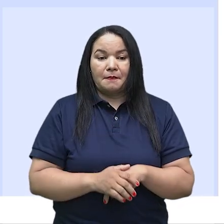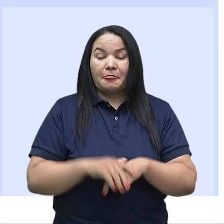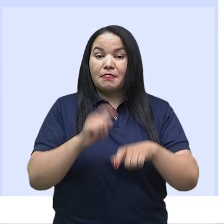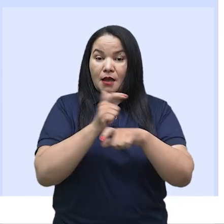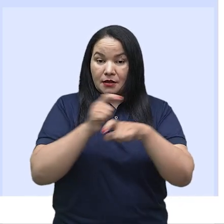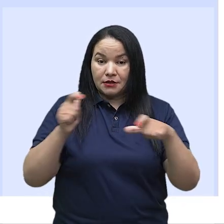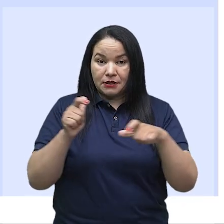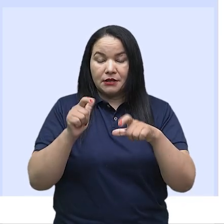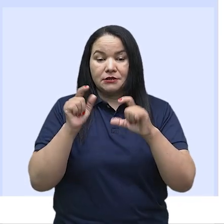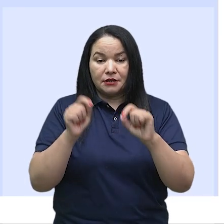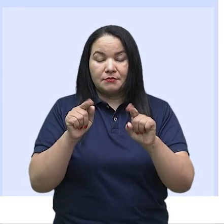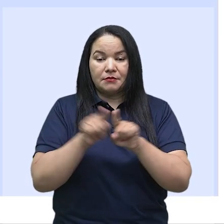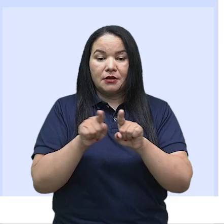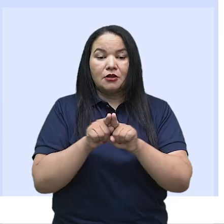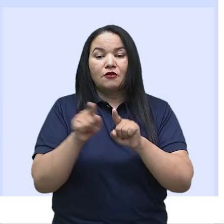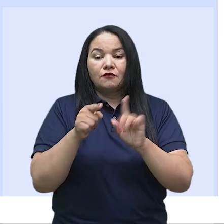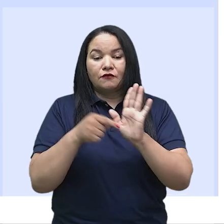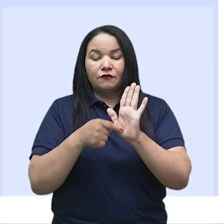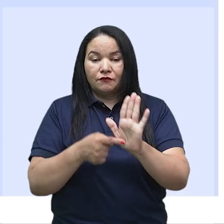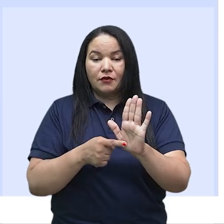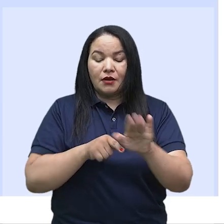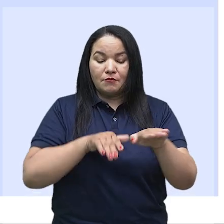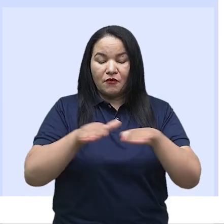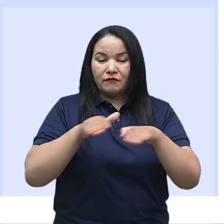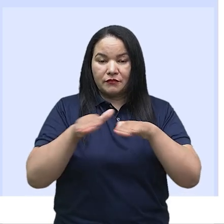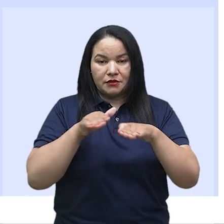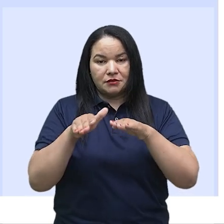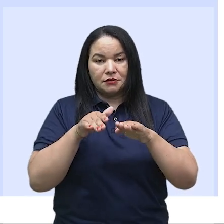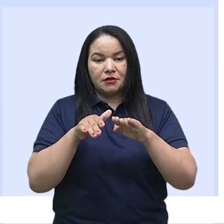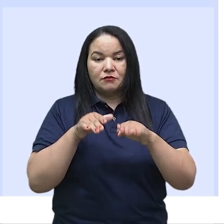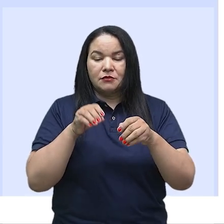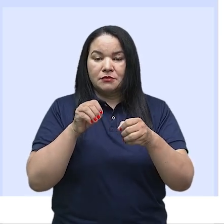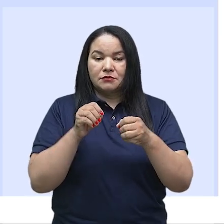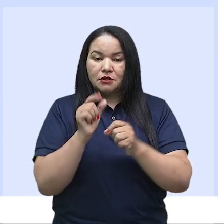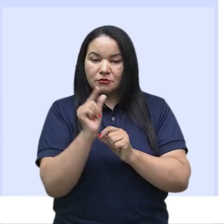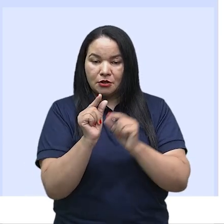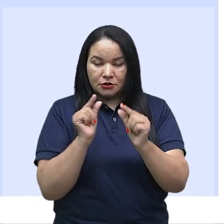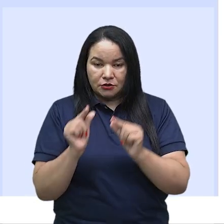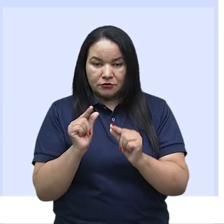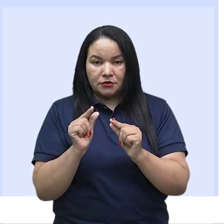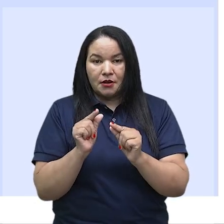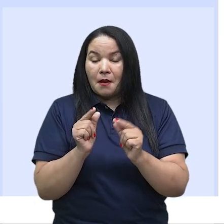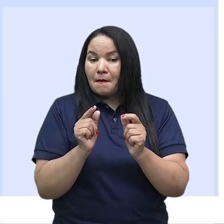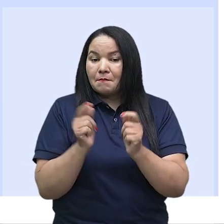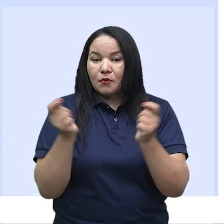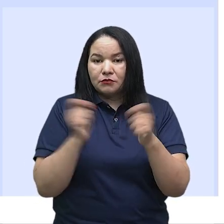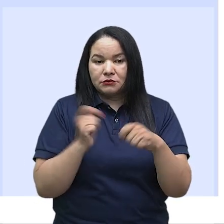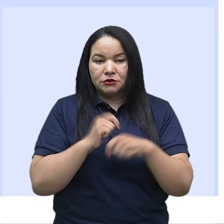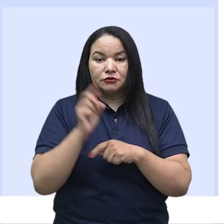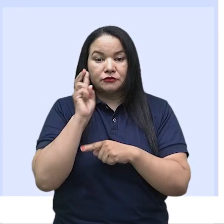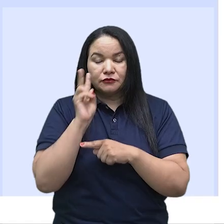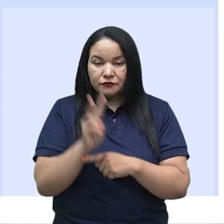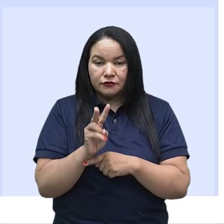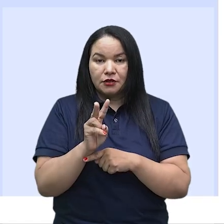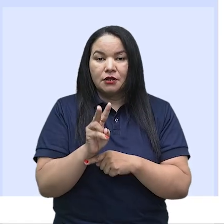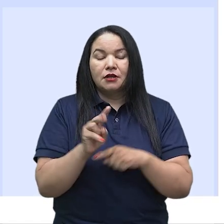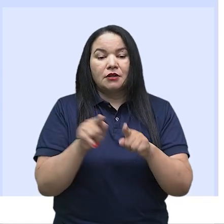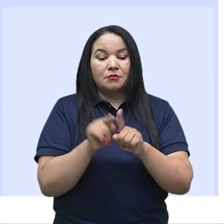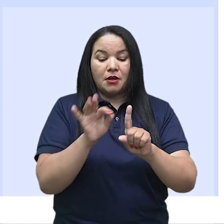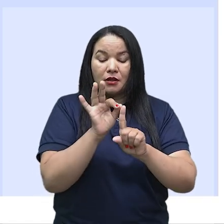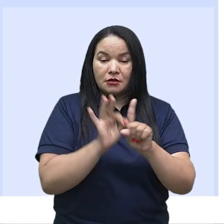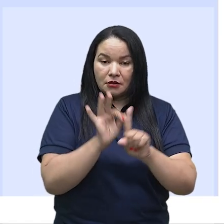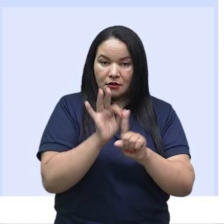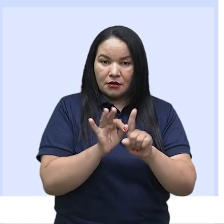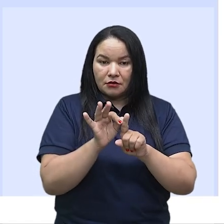utilizada para medir o grau de agitação das partículas. Dessa forma, é possível caracterizar o estado térmico